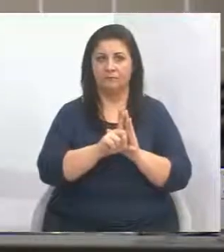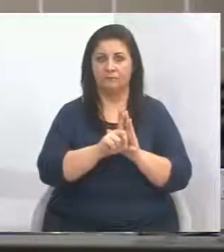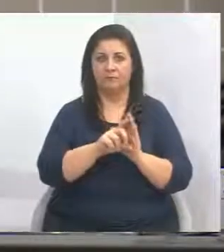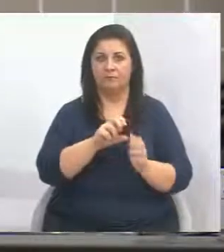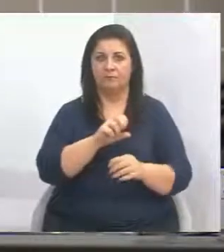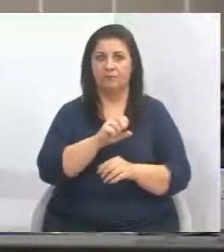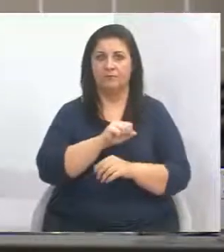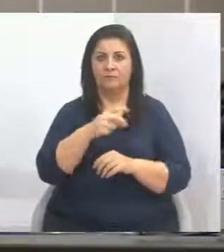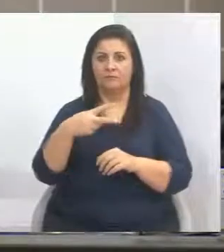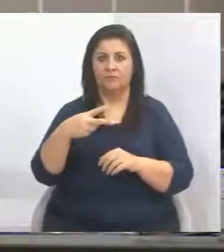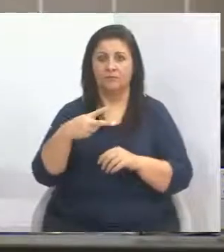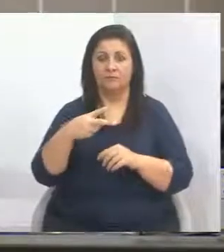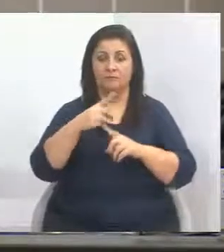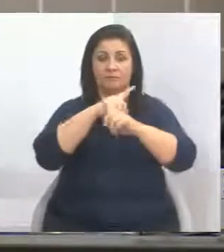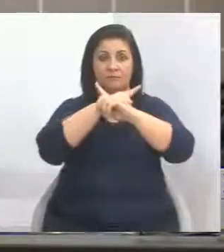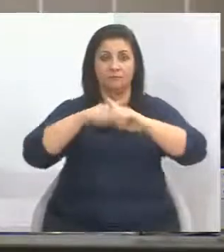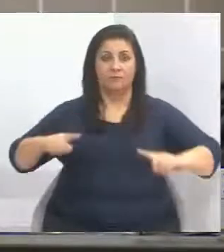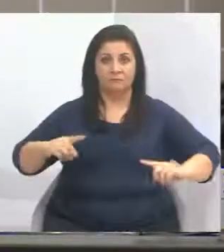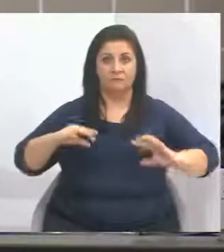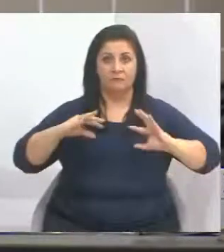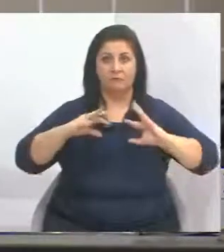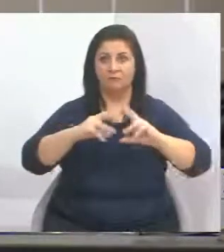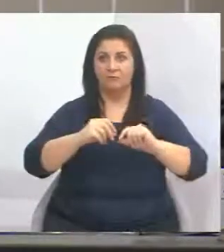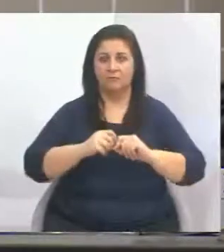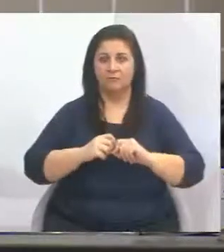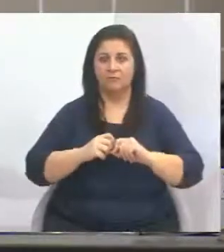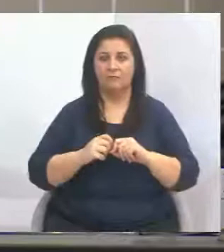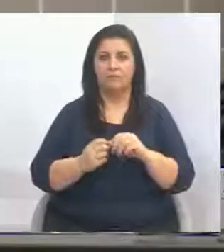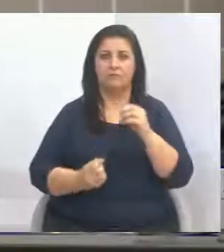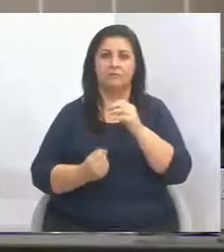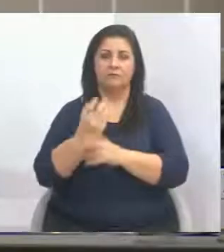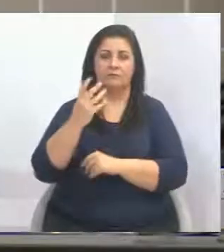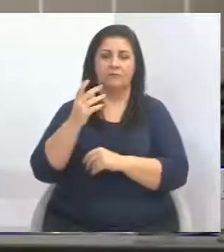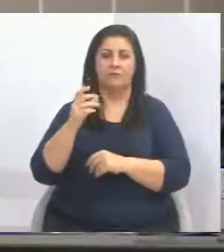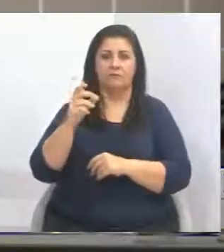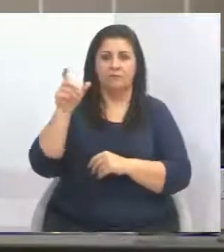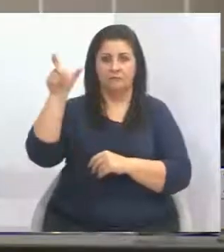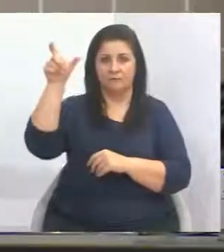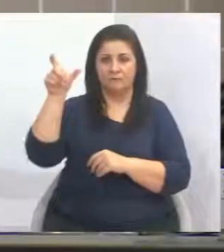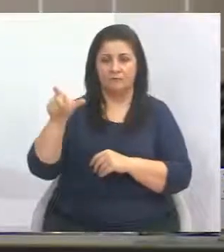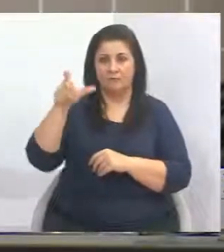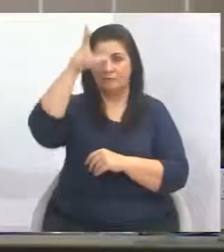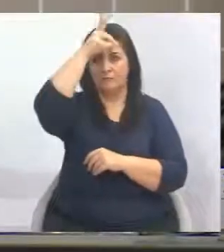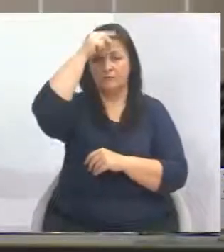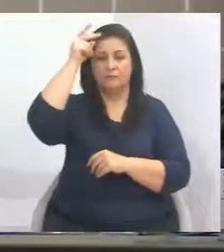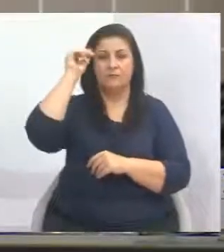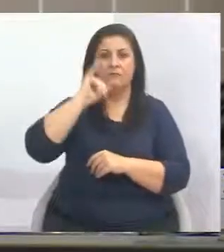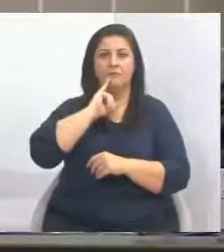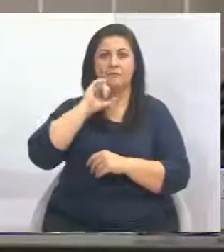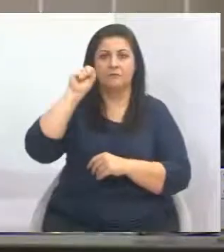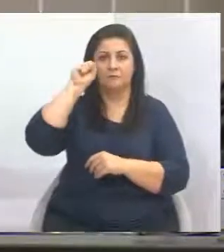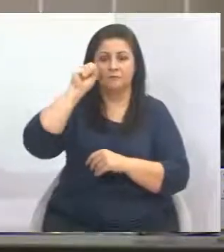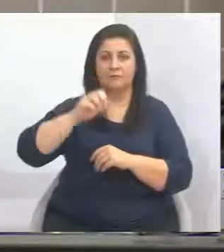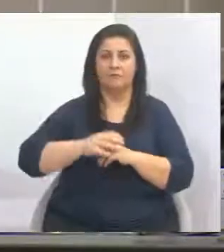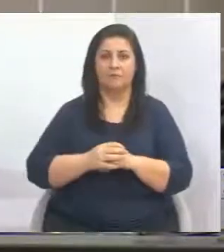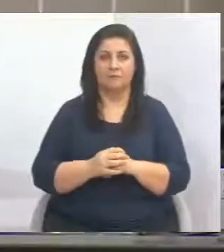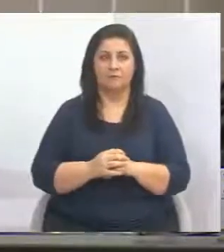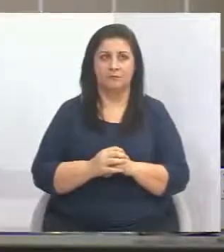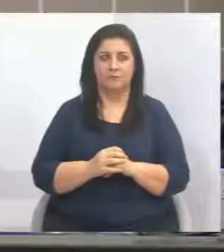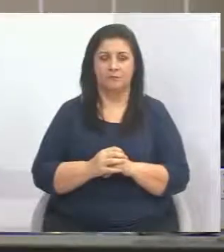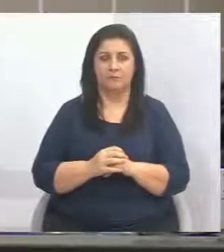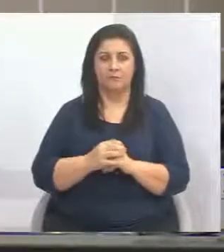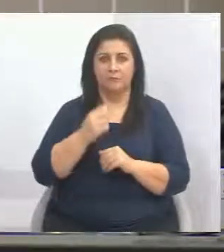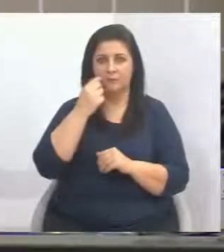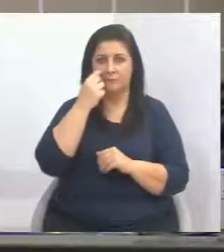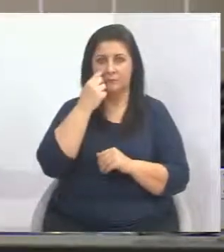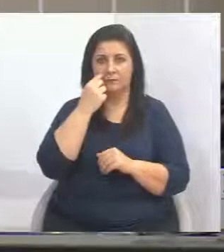02/2021, veto total. Autoria do veto, Prefeito Municipal Isaías José de Santana. Autoria do